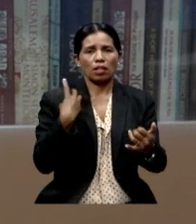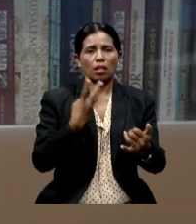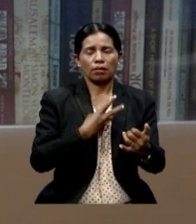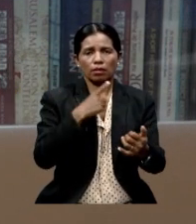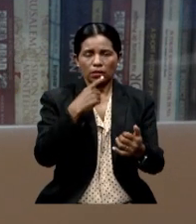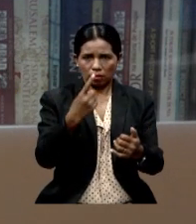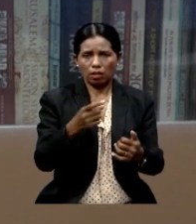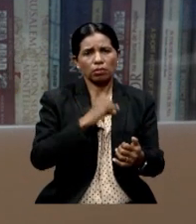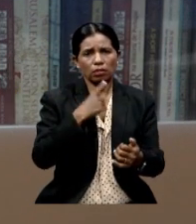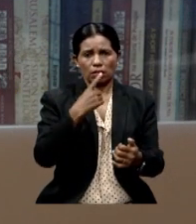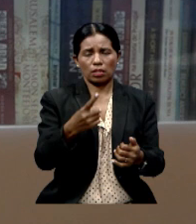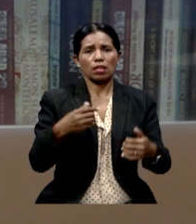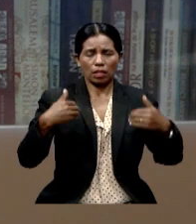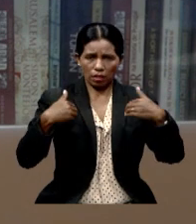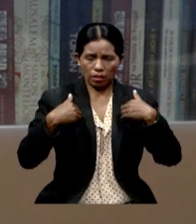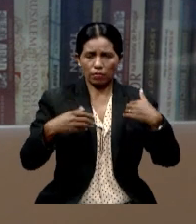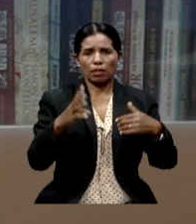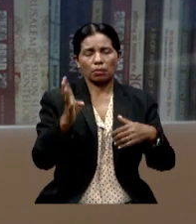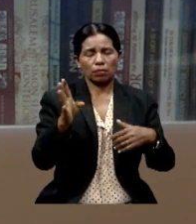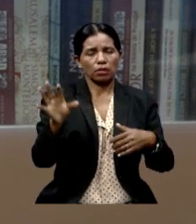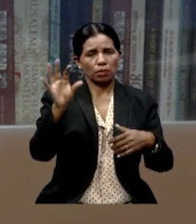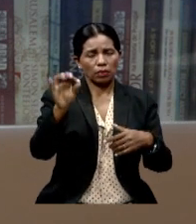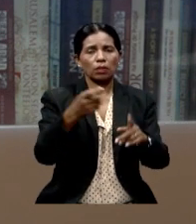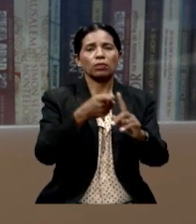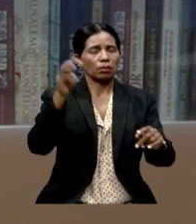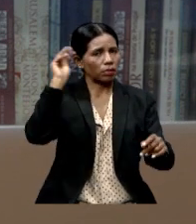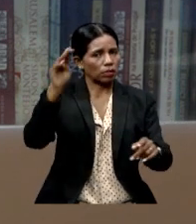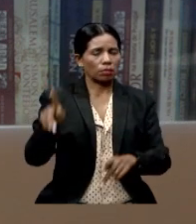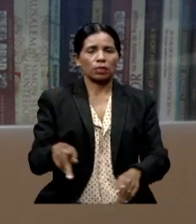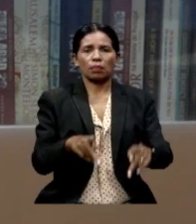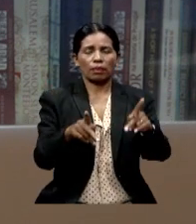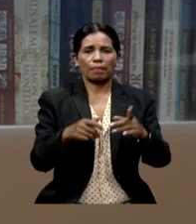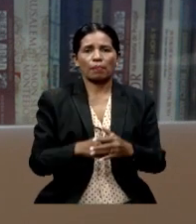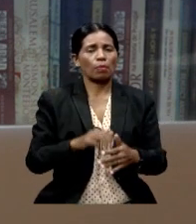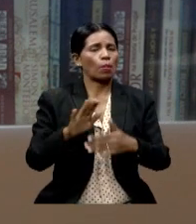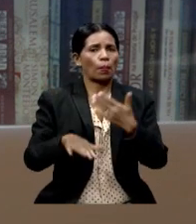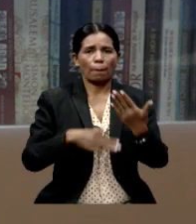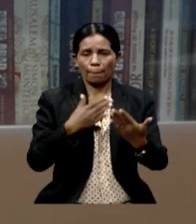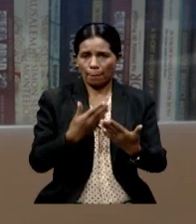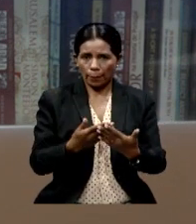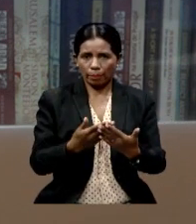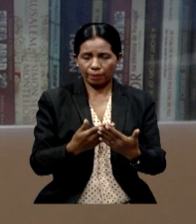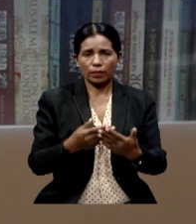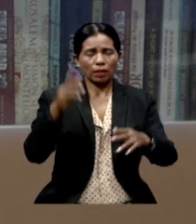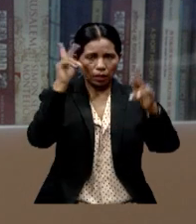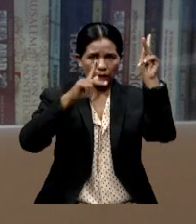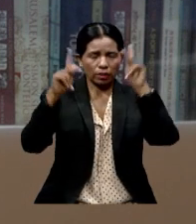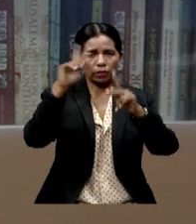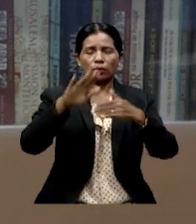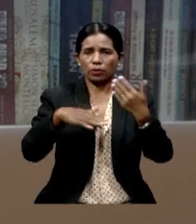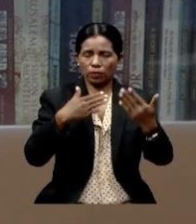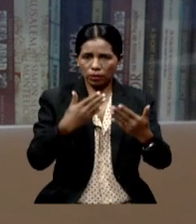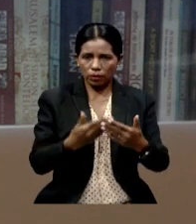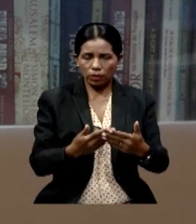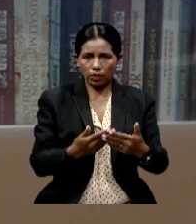49 proses nebe bang delegos ministeri publik mai i maioria caso sira ne